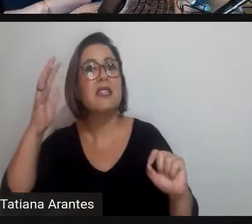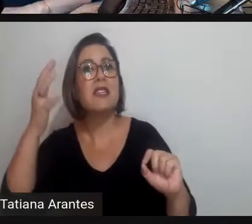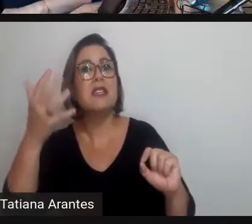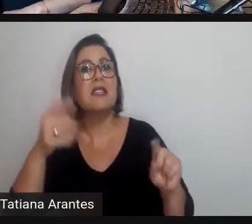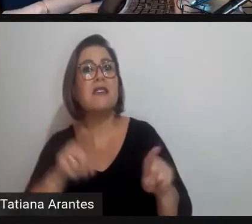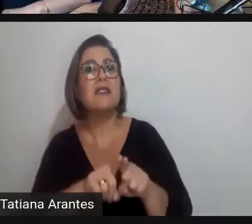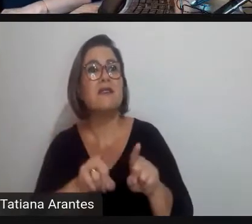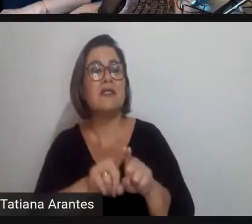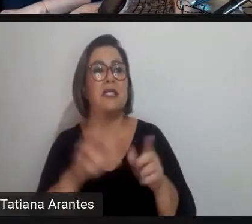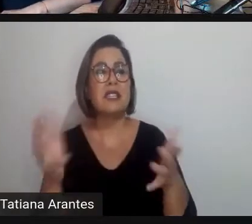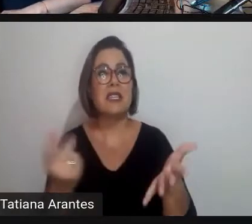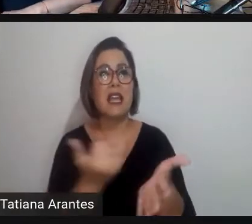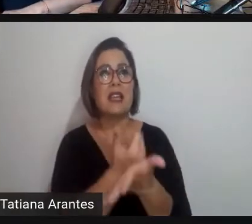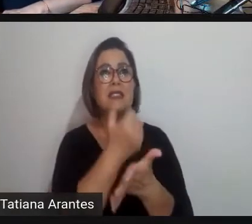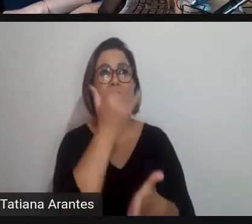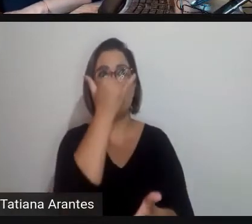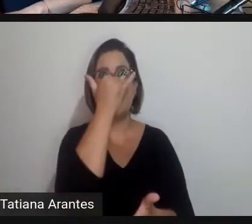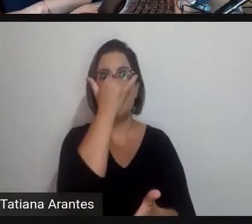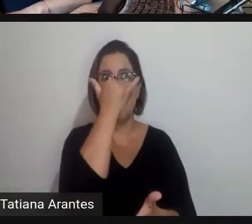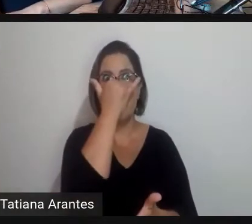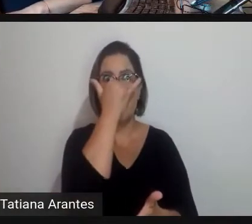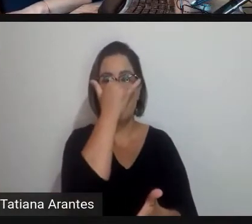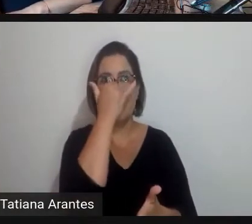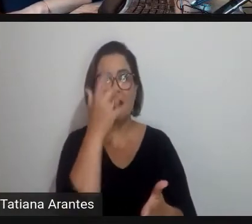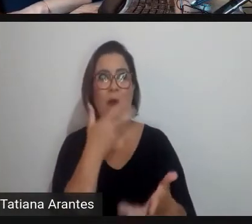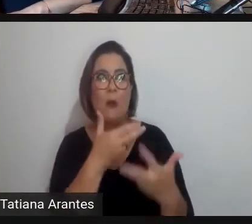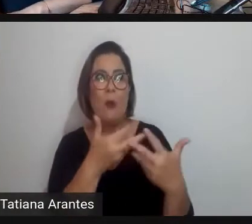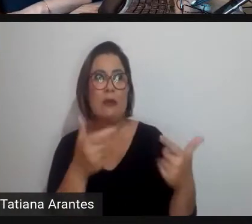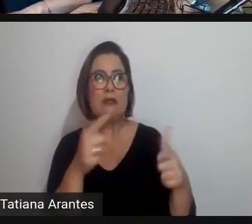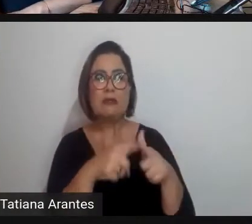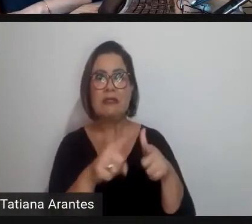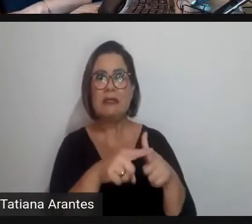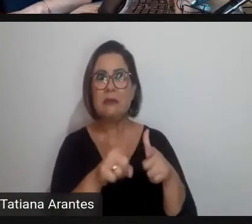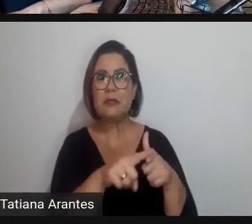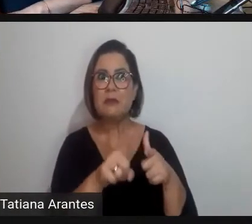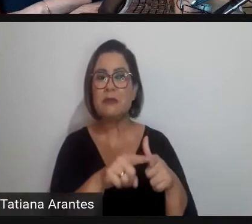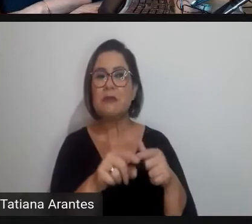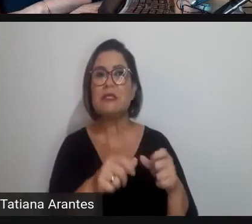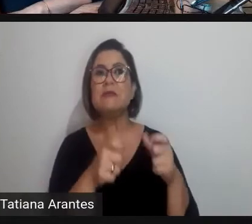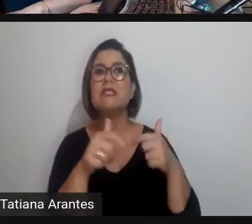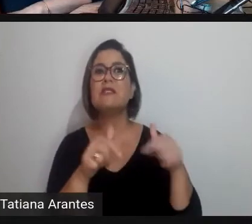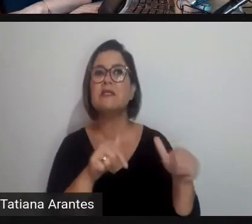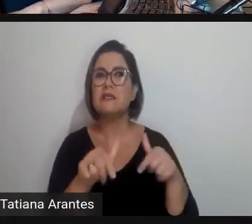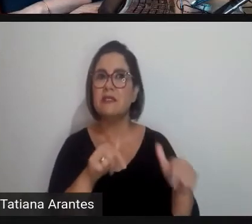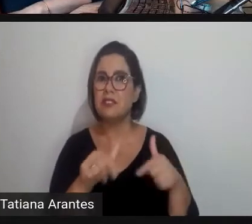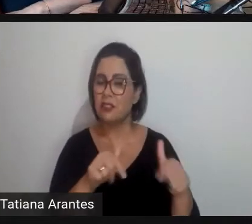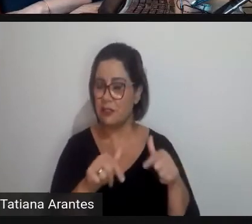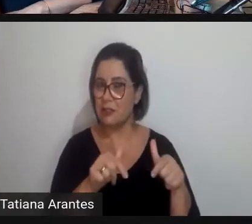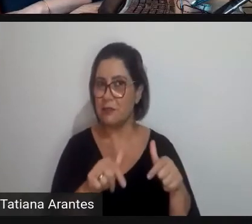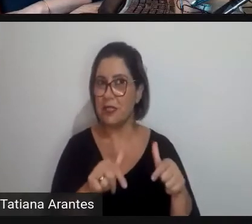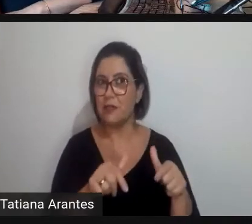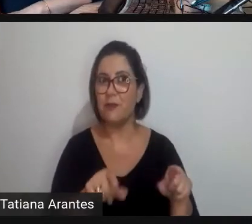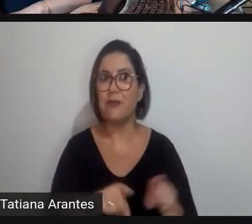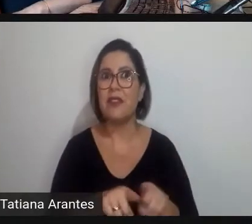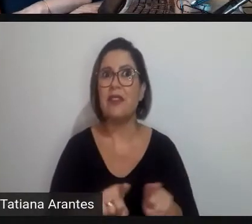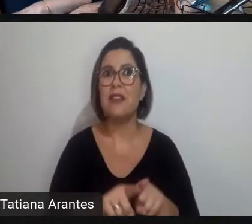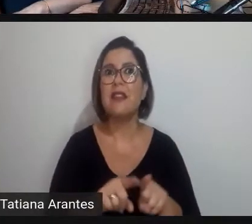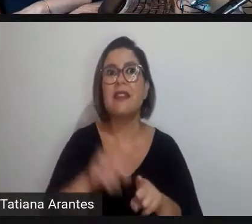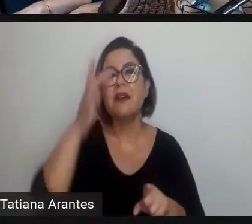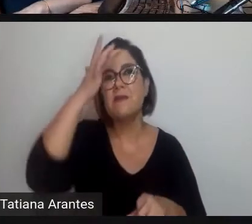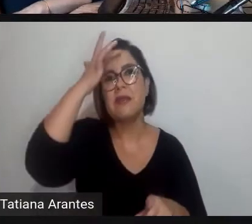trabalho. Olha que interessante isso. O legislador, né, tomou cuidado de colocar nessa